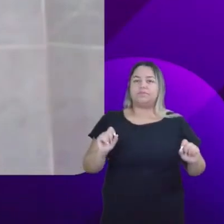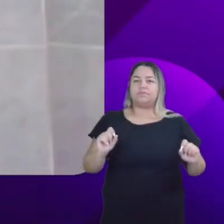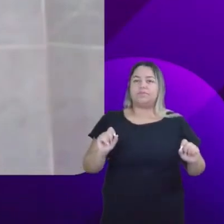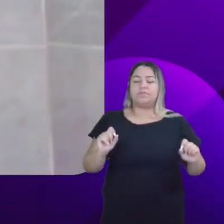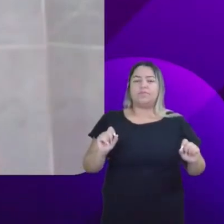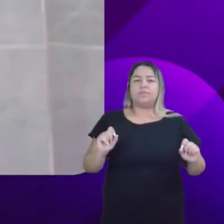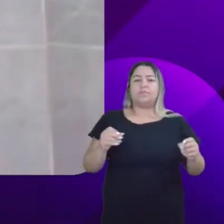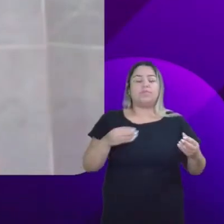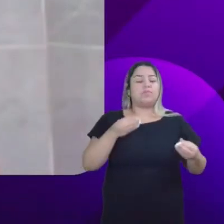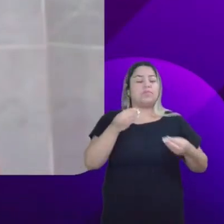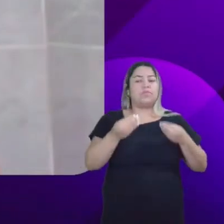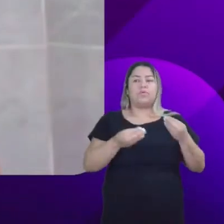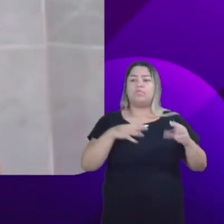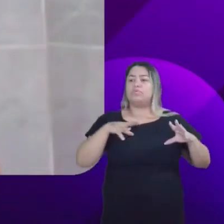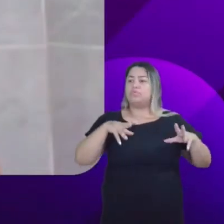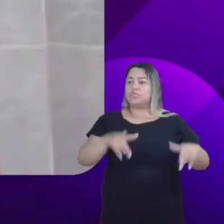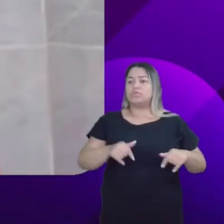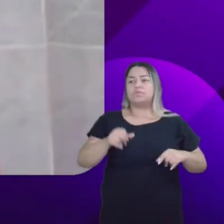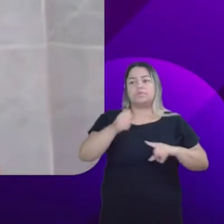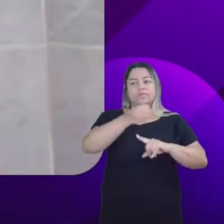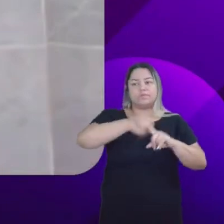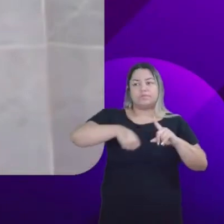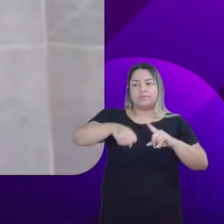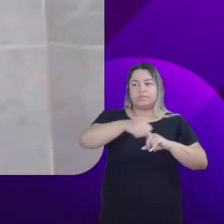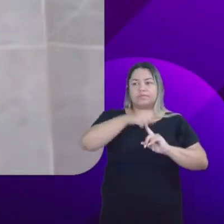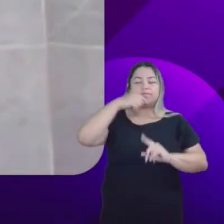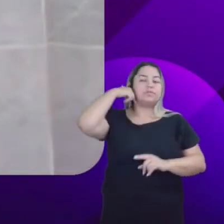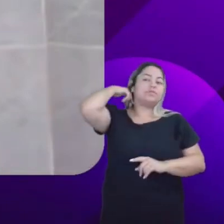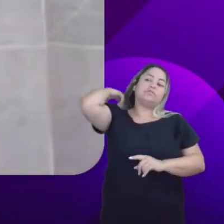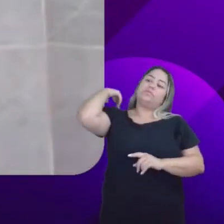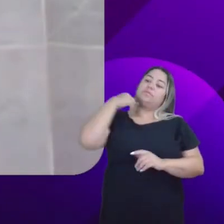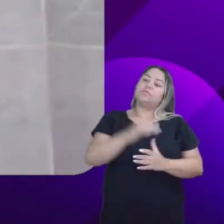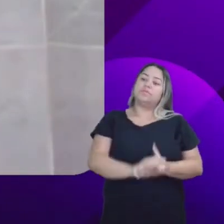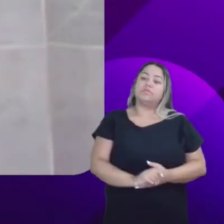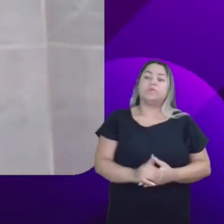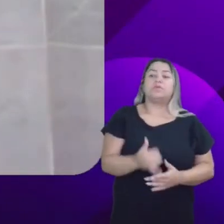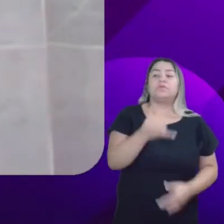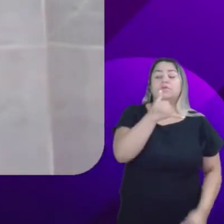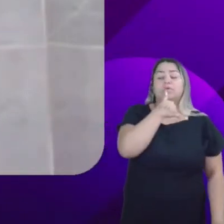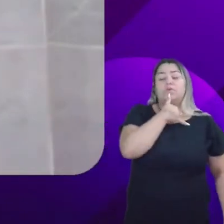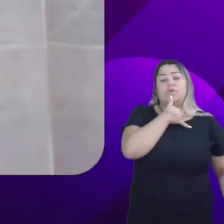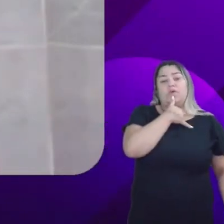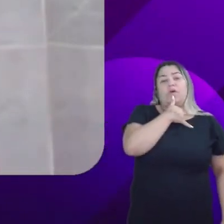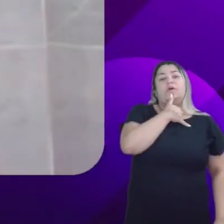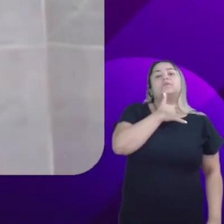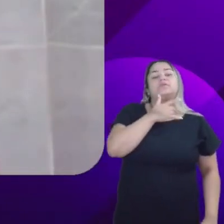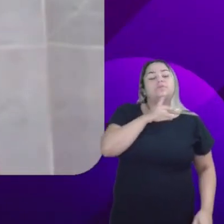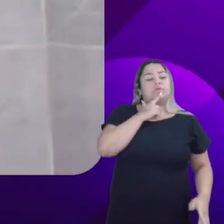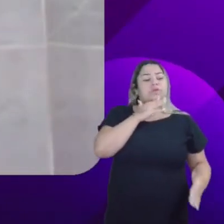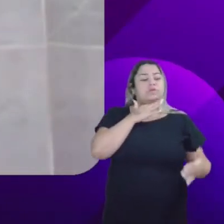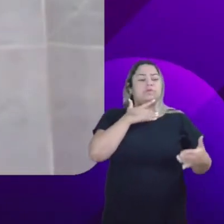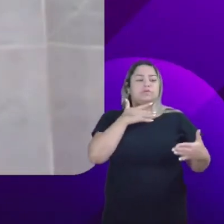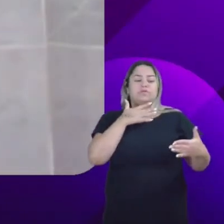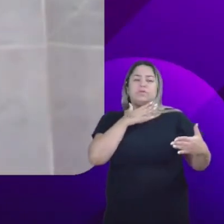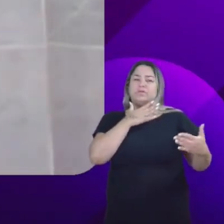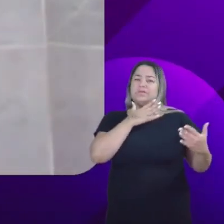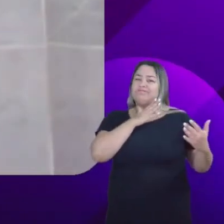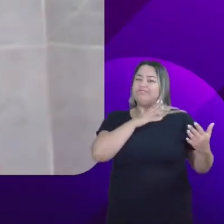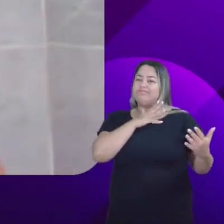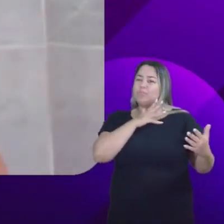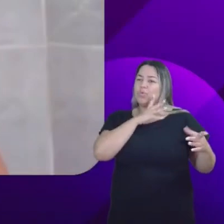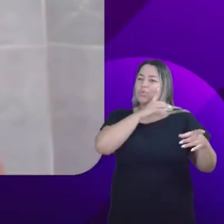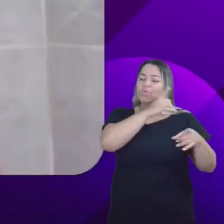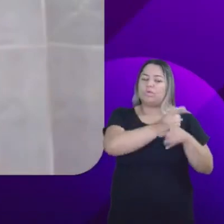muito sensível para toda a sociedade, que infelizmente todos os dias ainda a gente se depara com essas